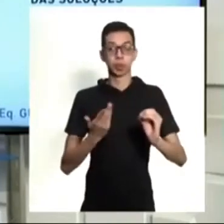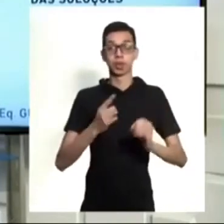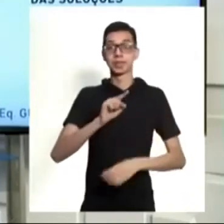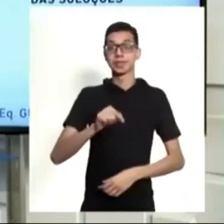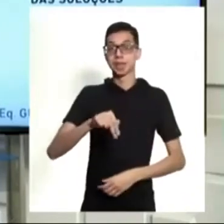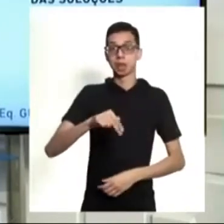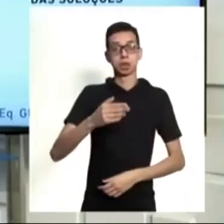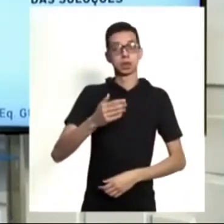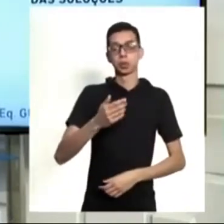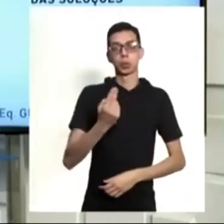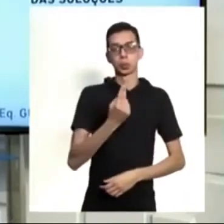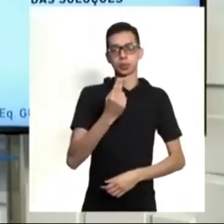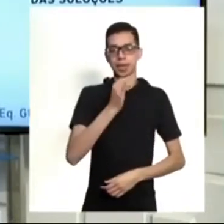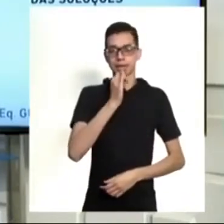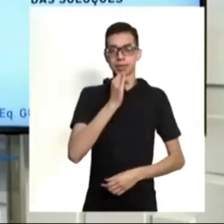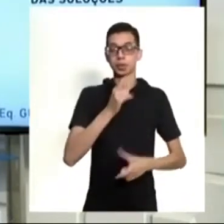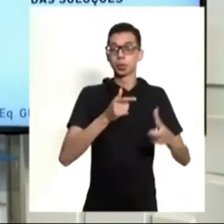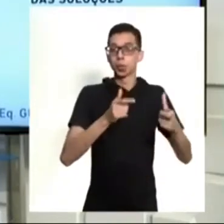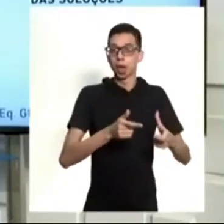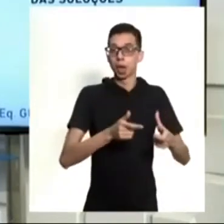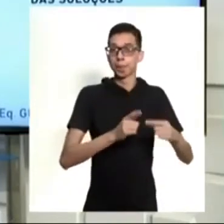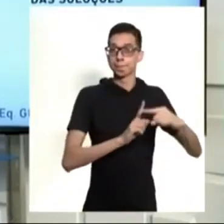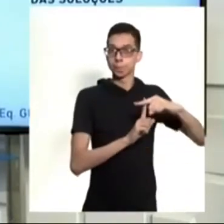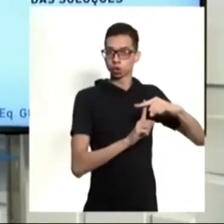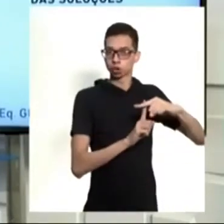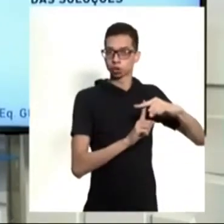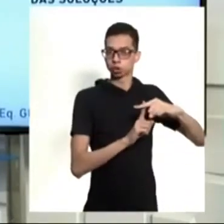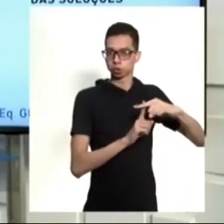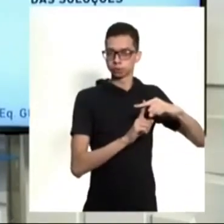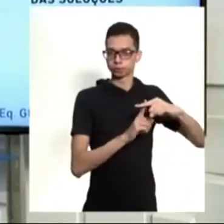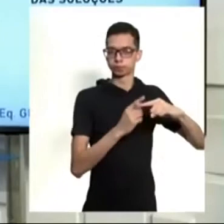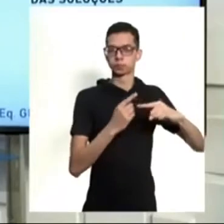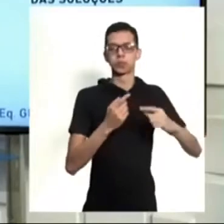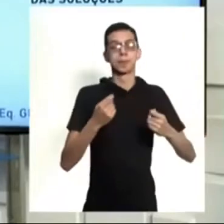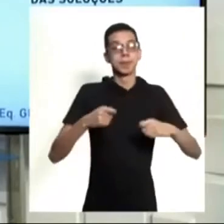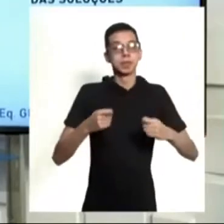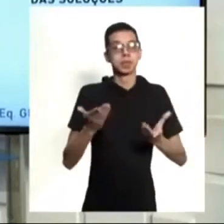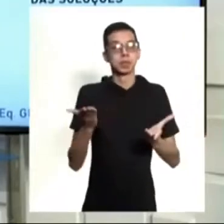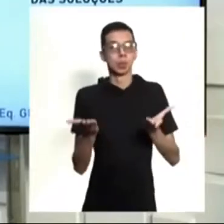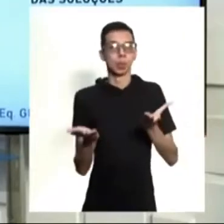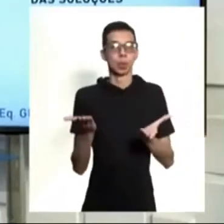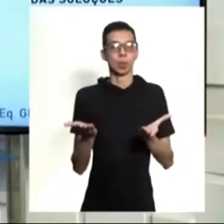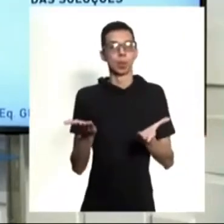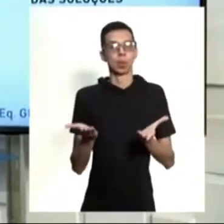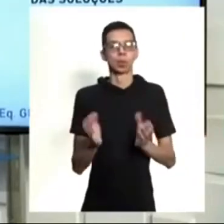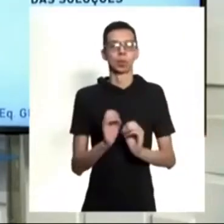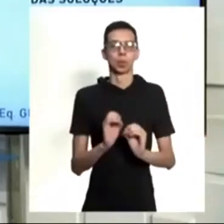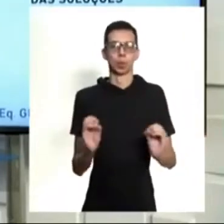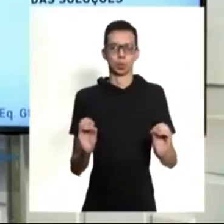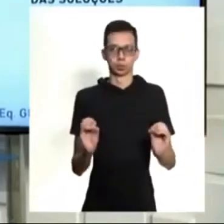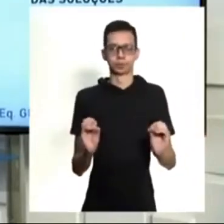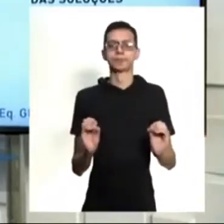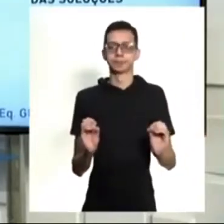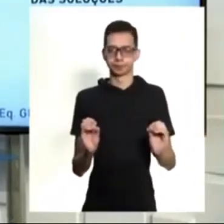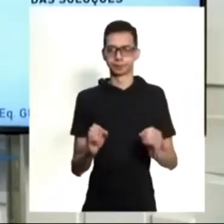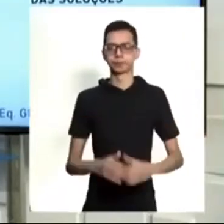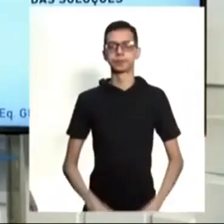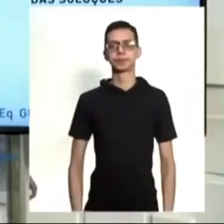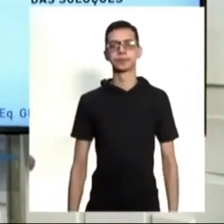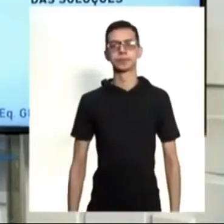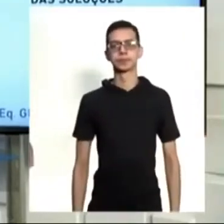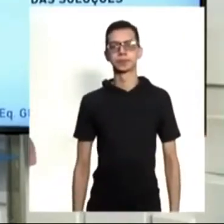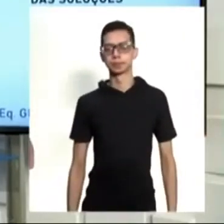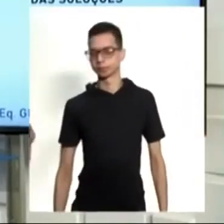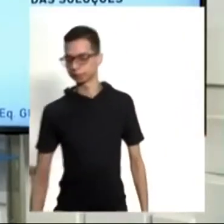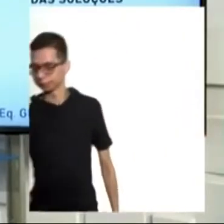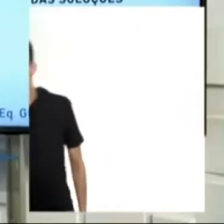querer pular num lugar que está muito positivo. Entendeu? Então você tem que neutralizar. A ponte salina faz muito bem isso. Do outro lado, o cobre sai da solução,